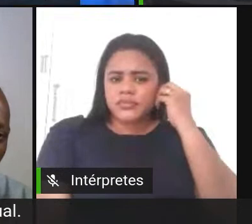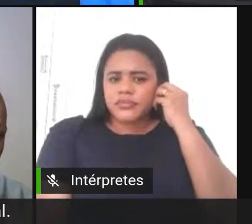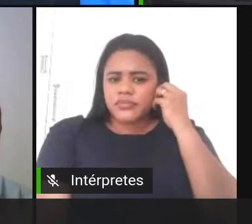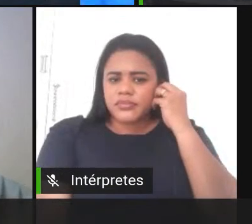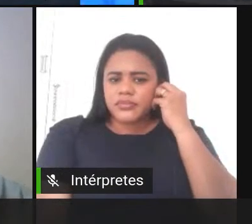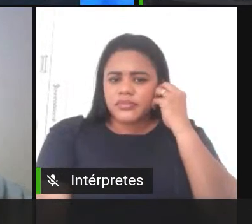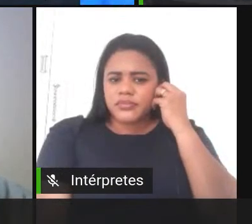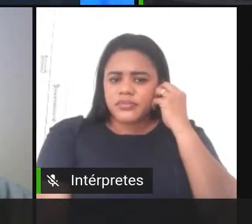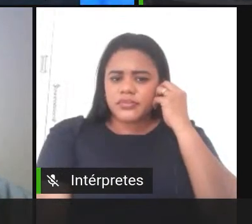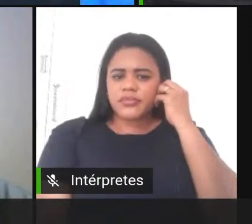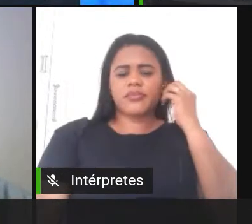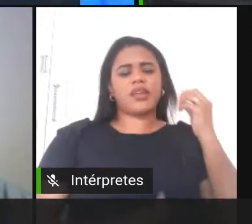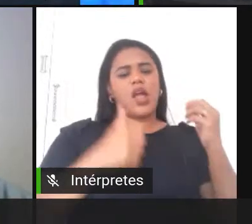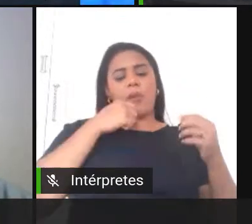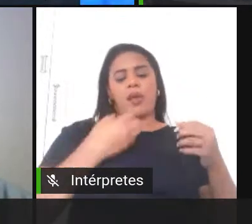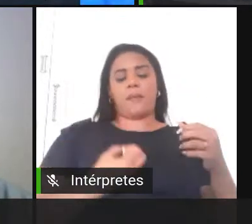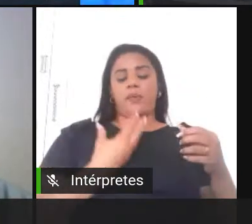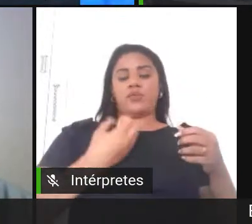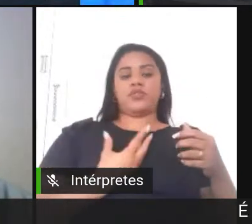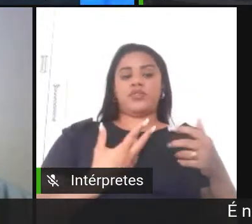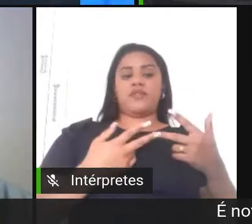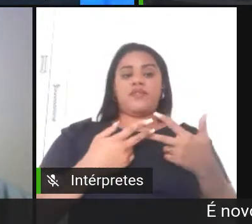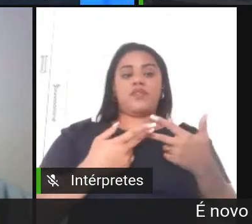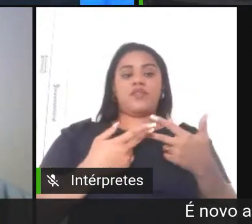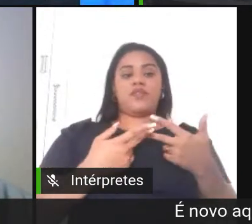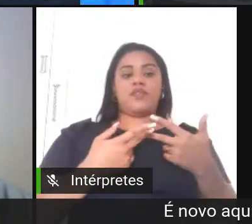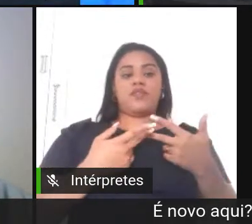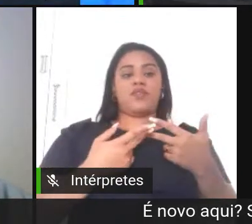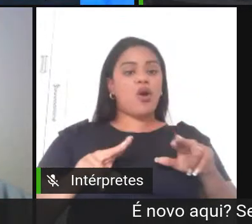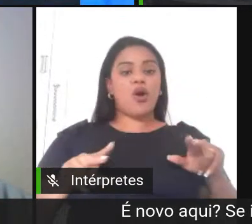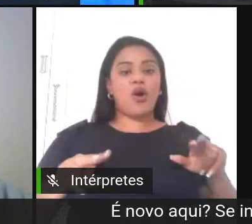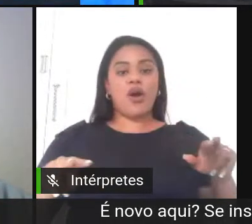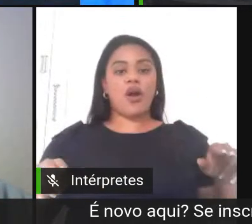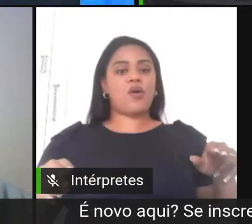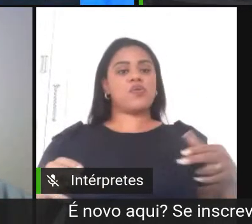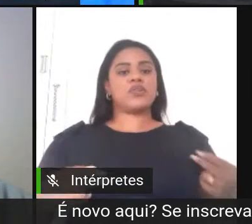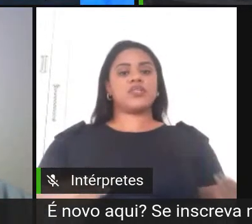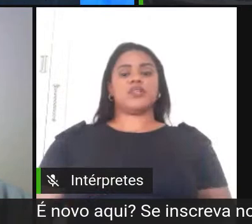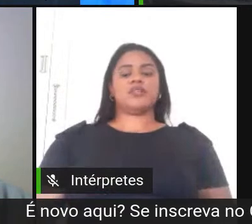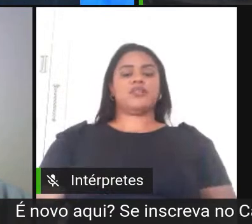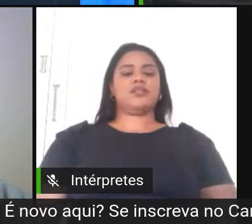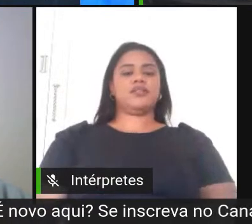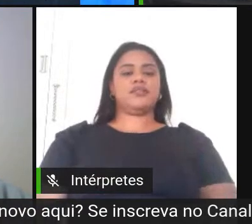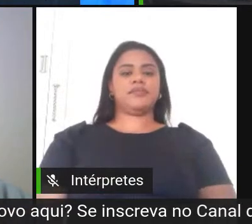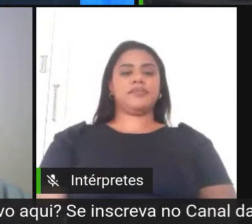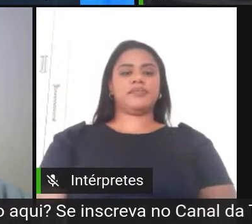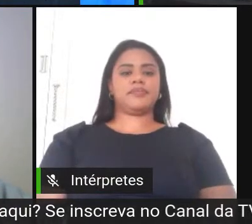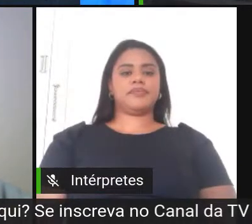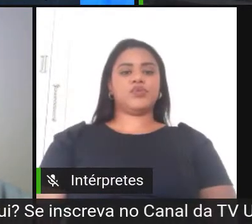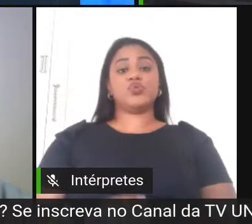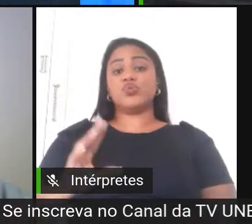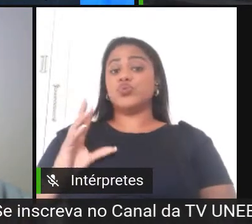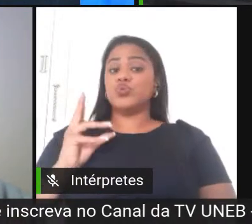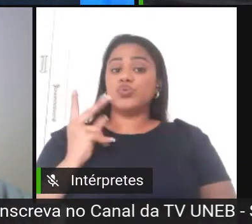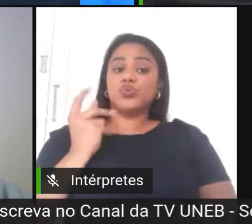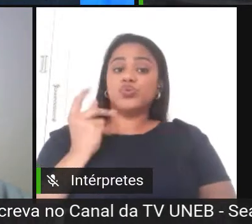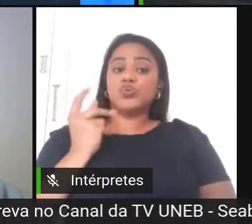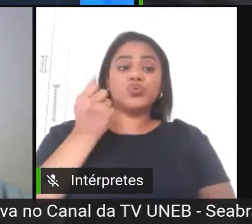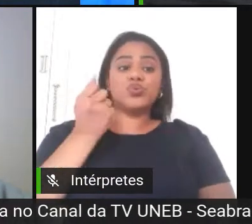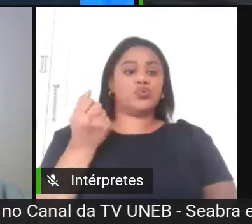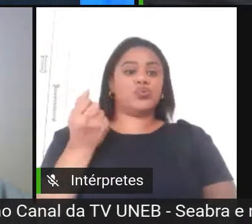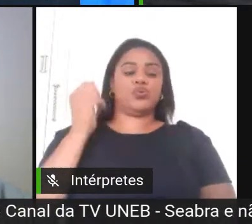temos que procurar dentro do romance onde estão as mulheres, dentro da poesia onde estão as mulheres, dentro do suspense onde estão as mulheres. E se nós formos